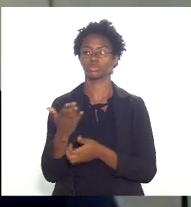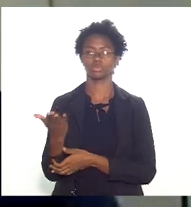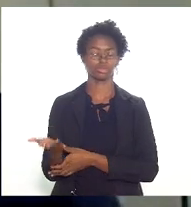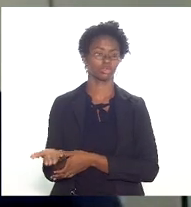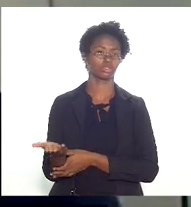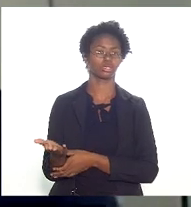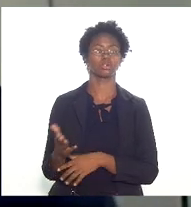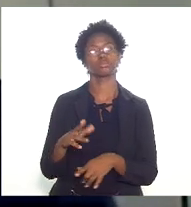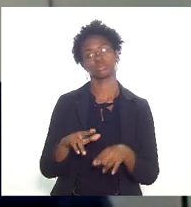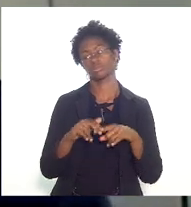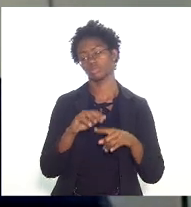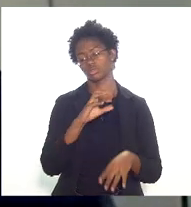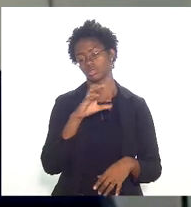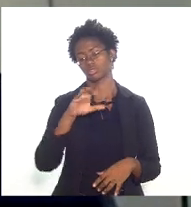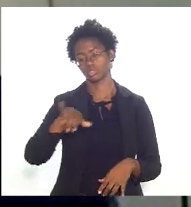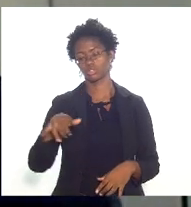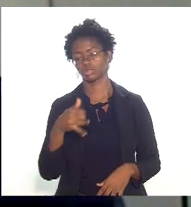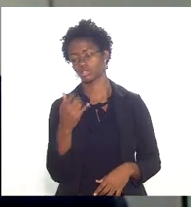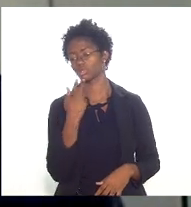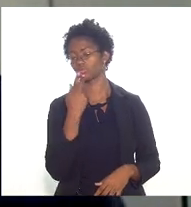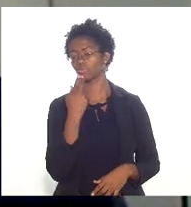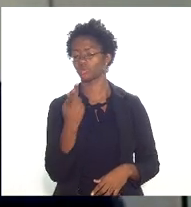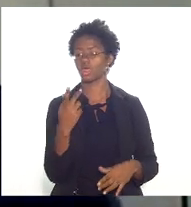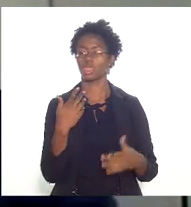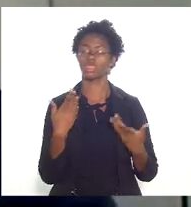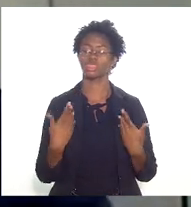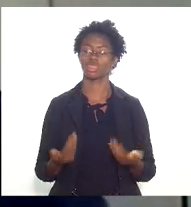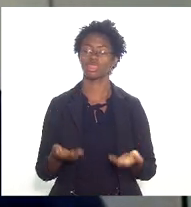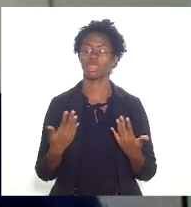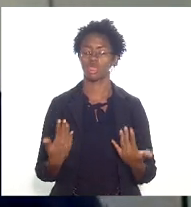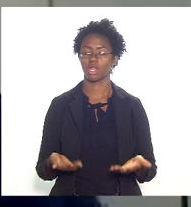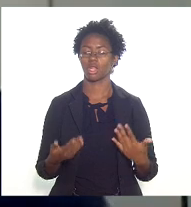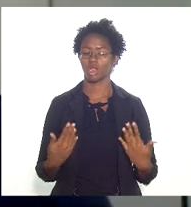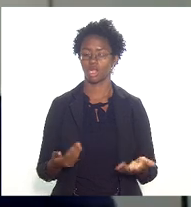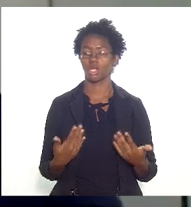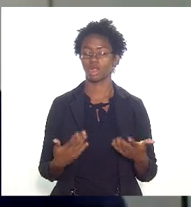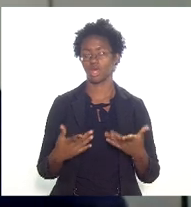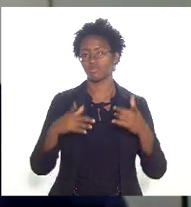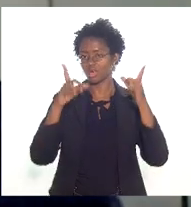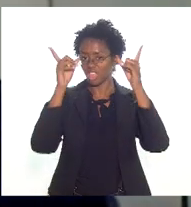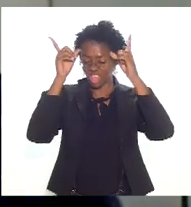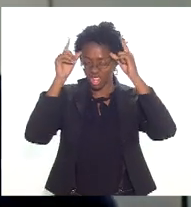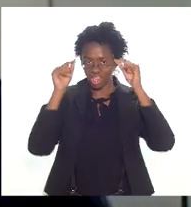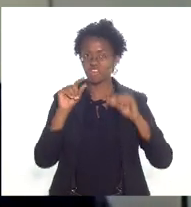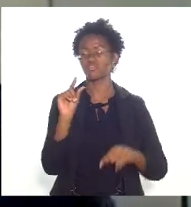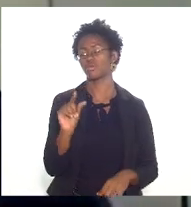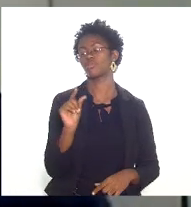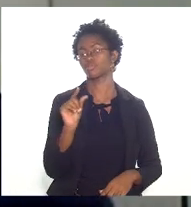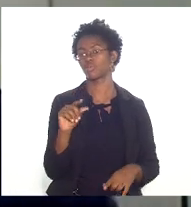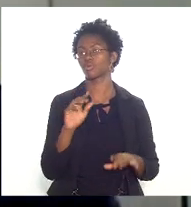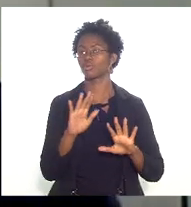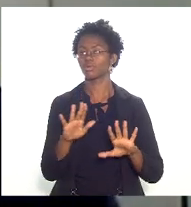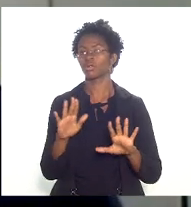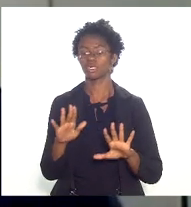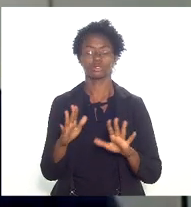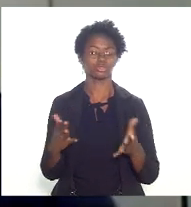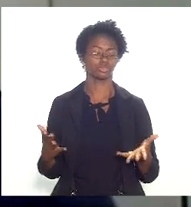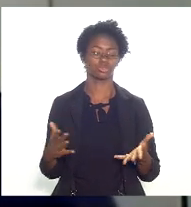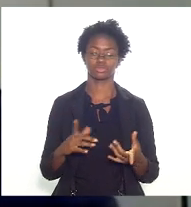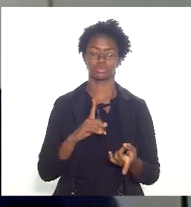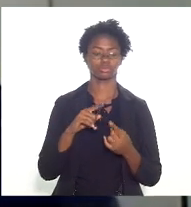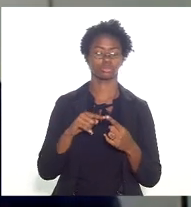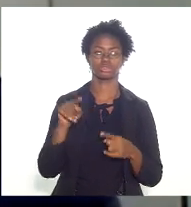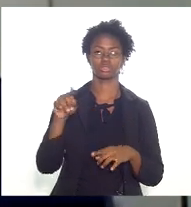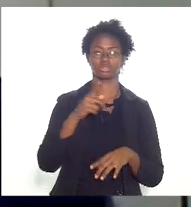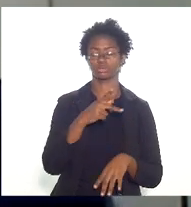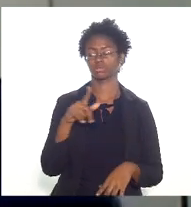embora o parecer da ccj o tenha é amenizado né é um pouco o sentido que o projeto tem é um sentido